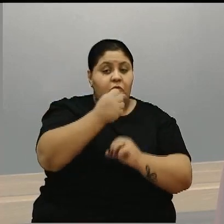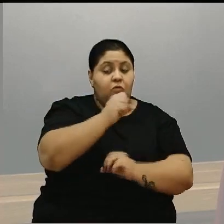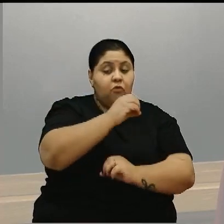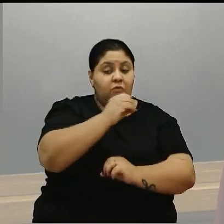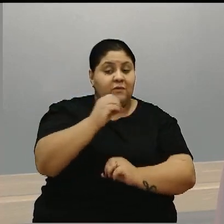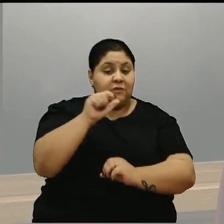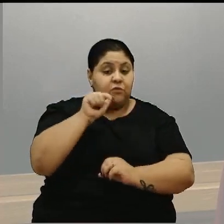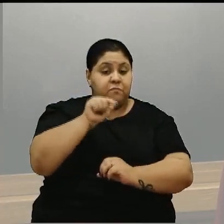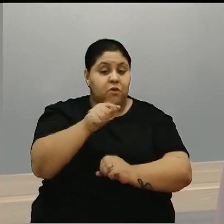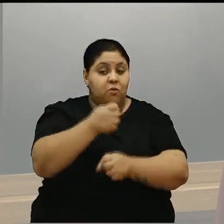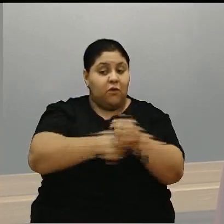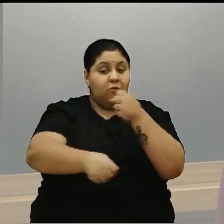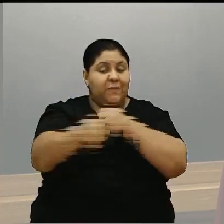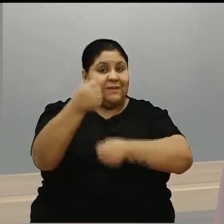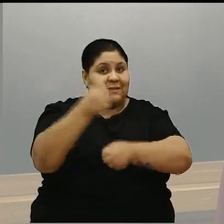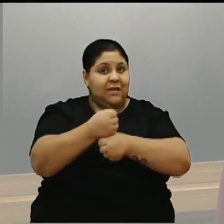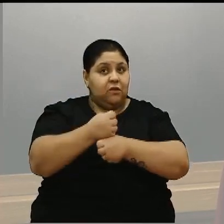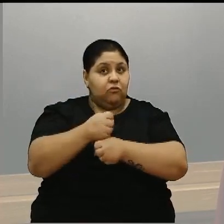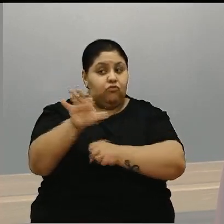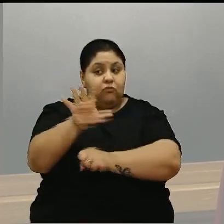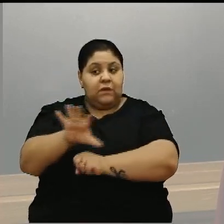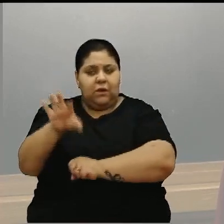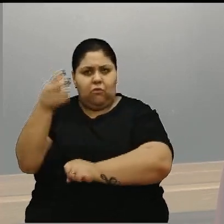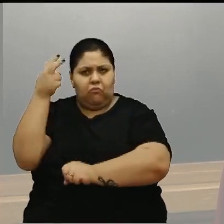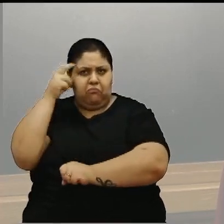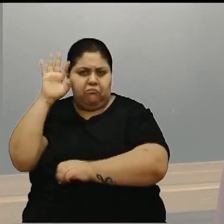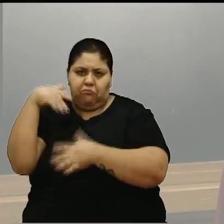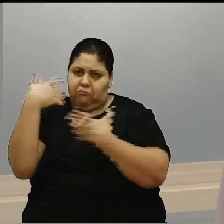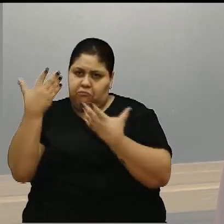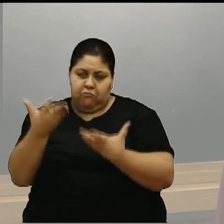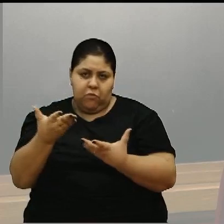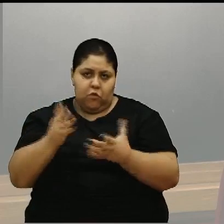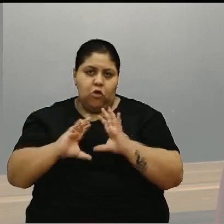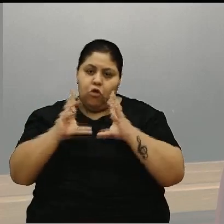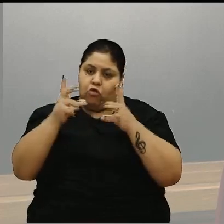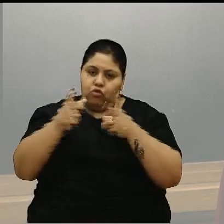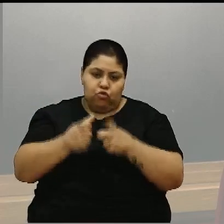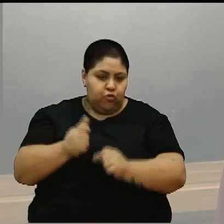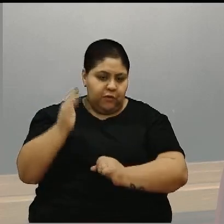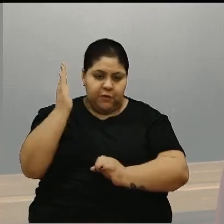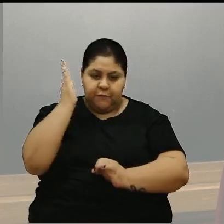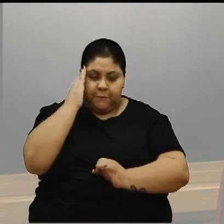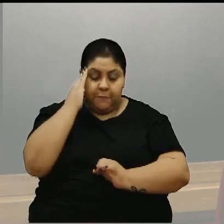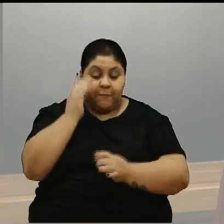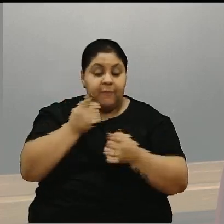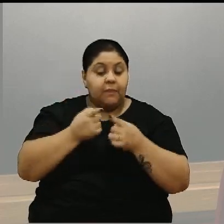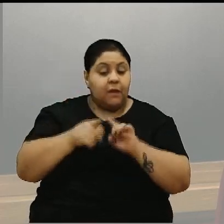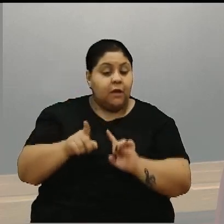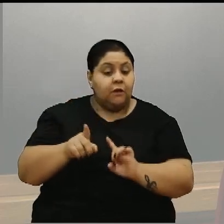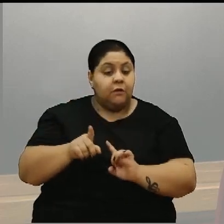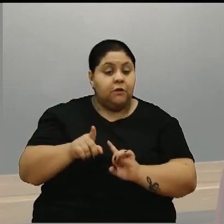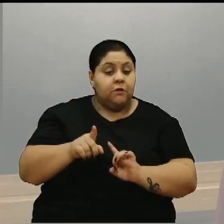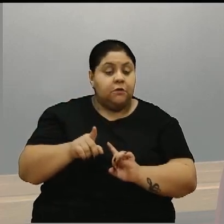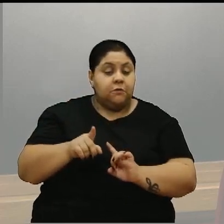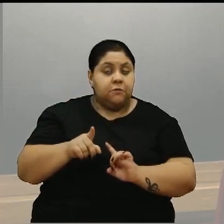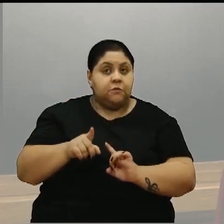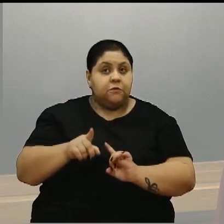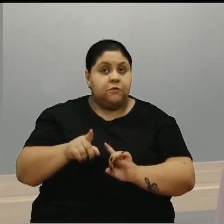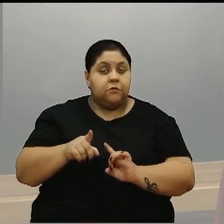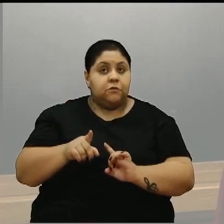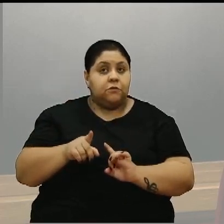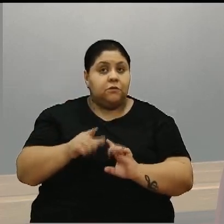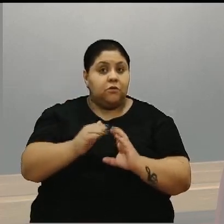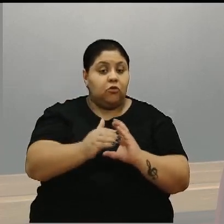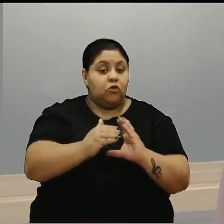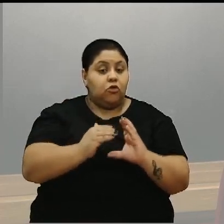cultura e, enfim, função de tudo que se sabe, mas que veio do governo